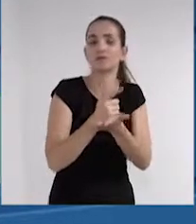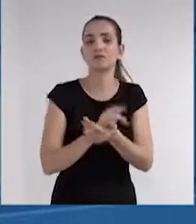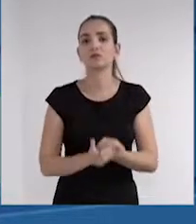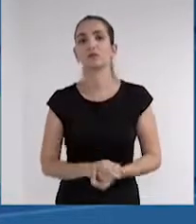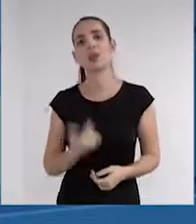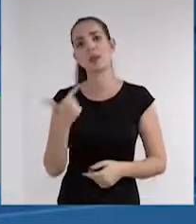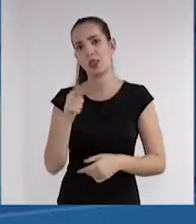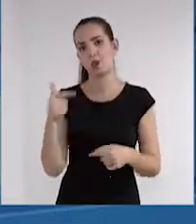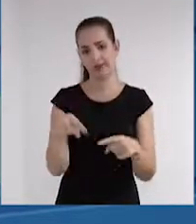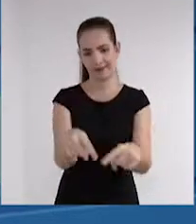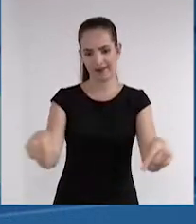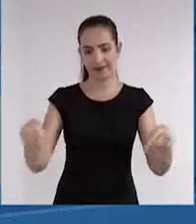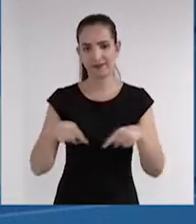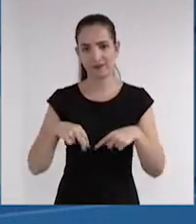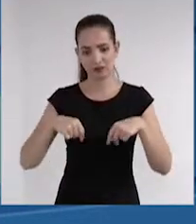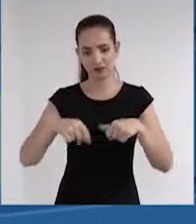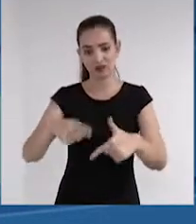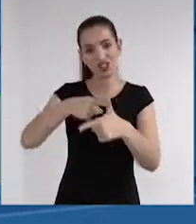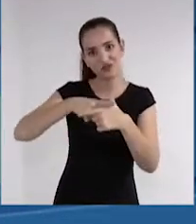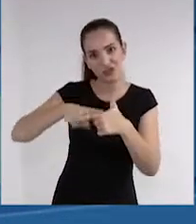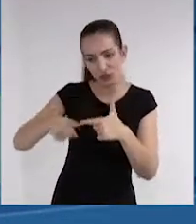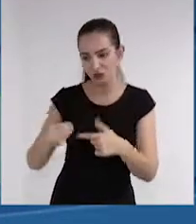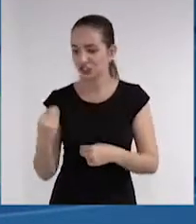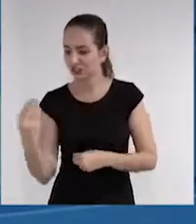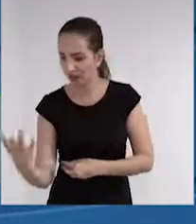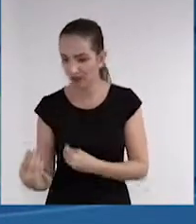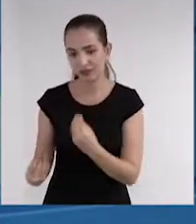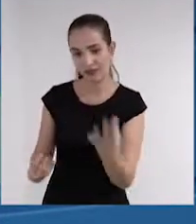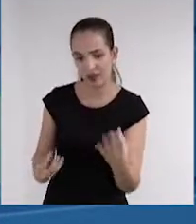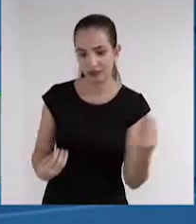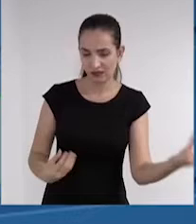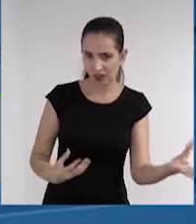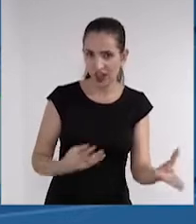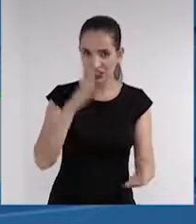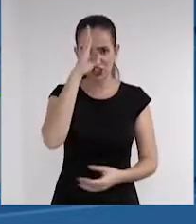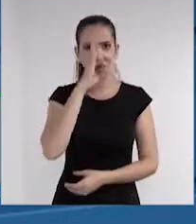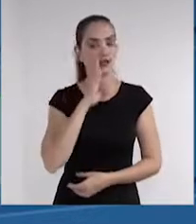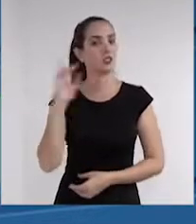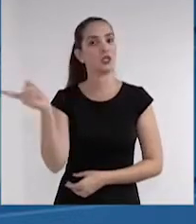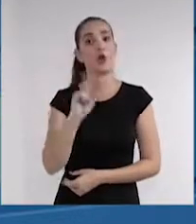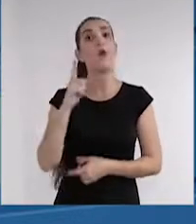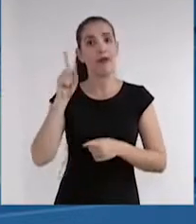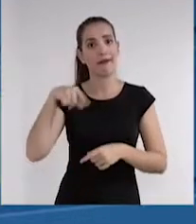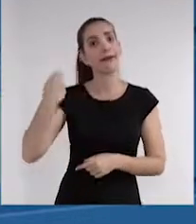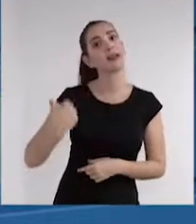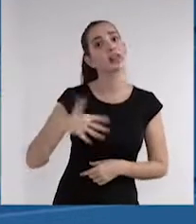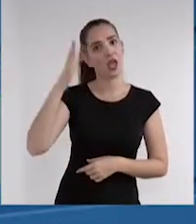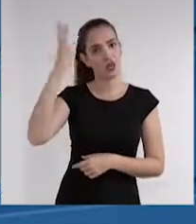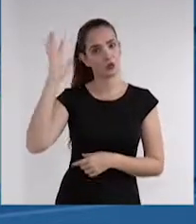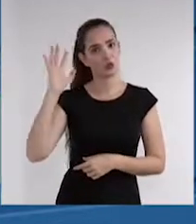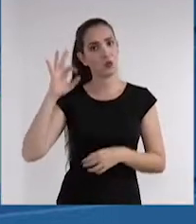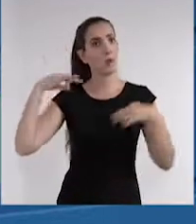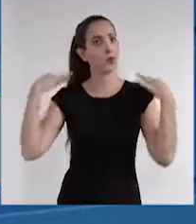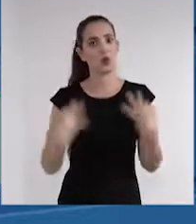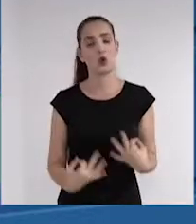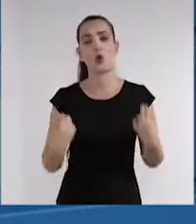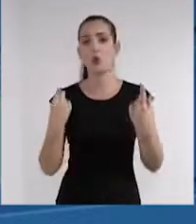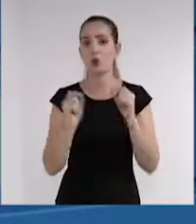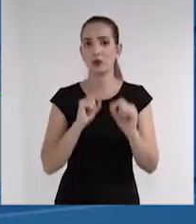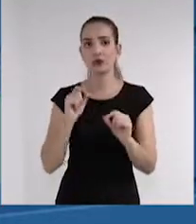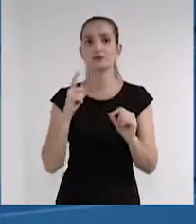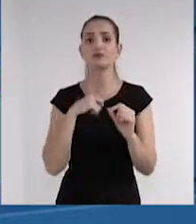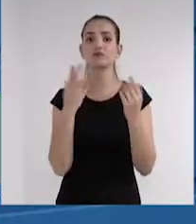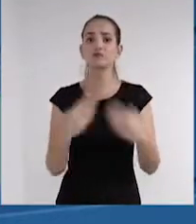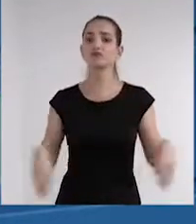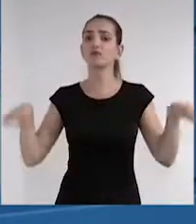existe reforma agrária de graça. Absolutamente. Aliás, é muito caro, inclusive. O ideal seria dar o mesmo tratamento que dão para